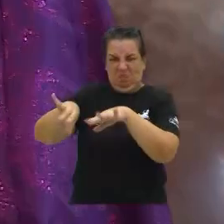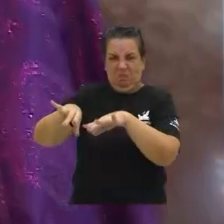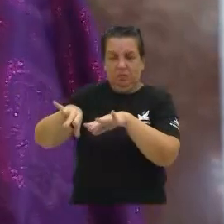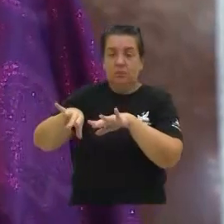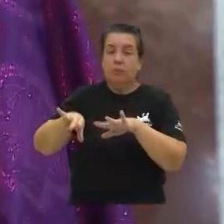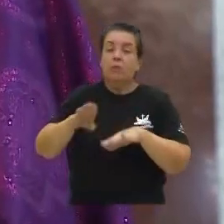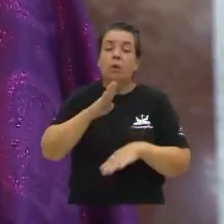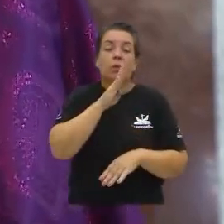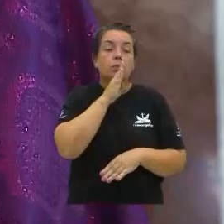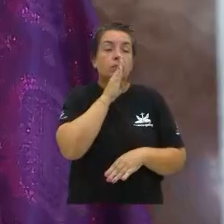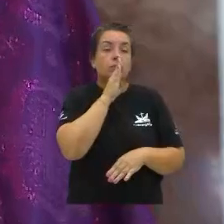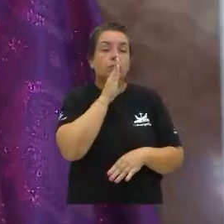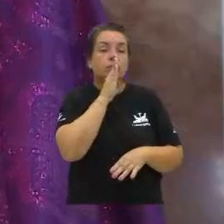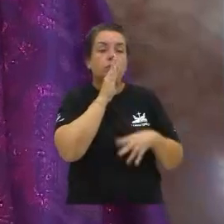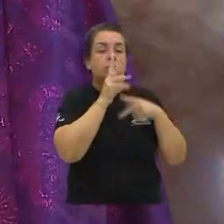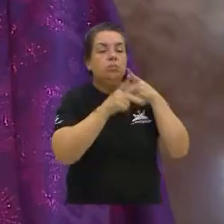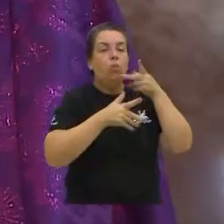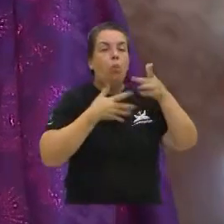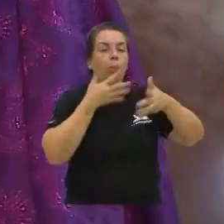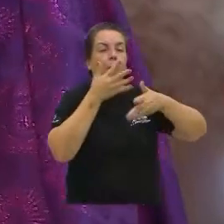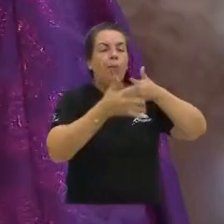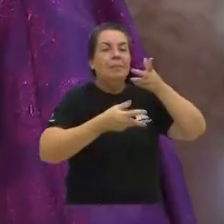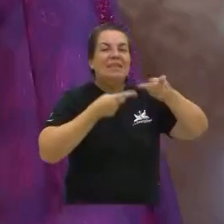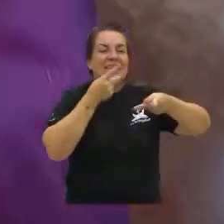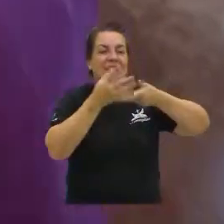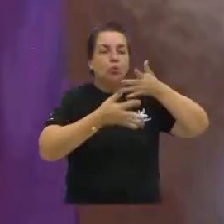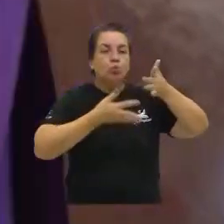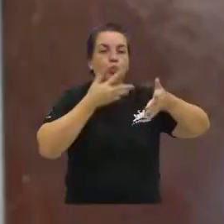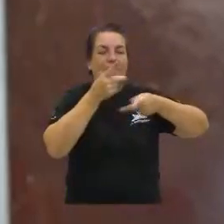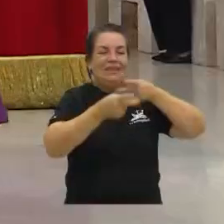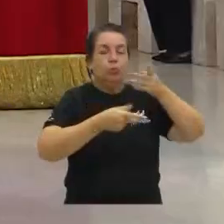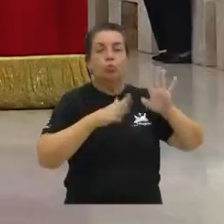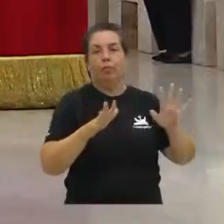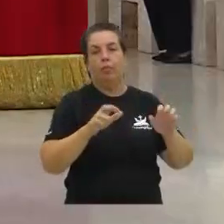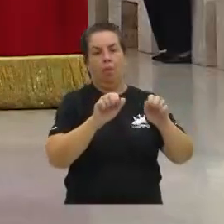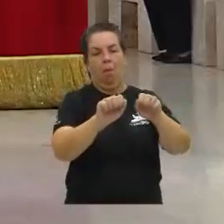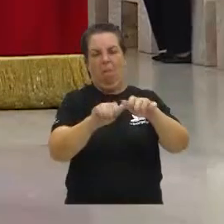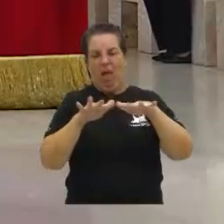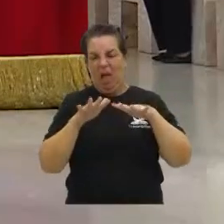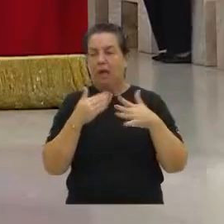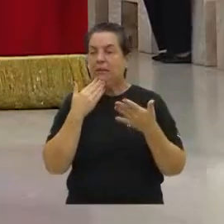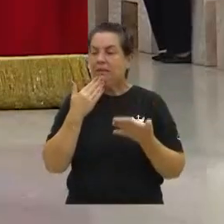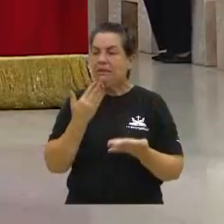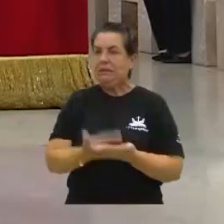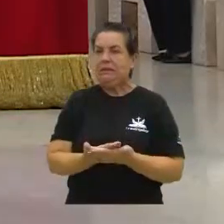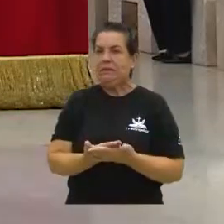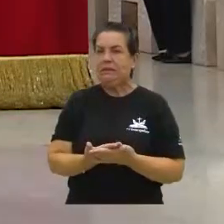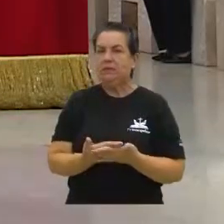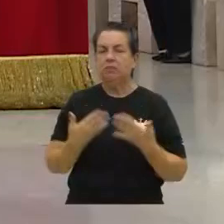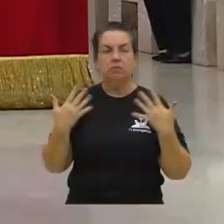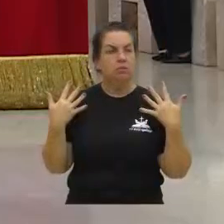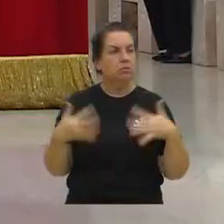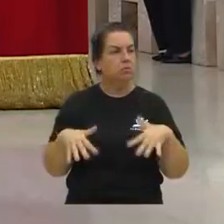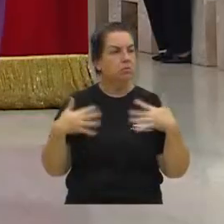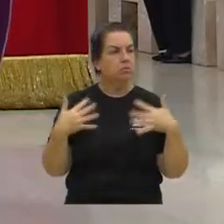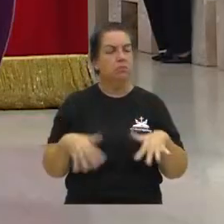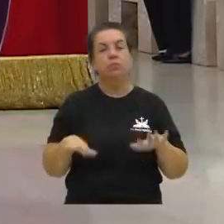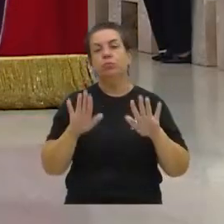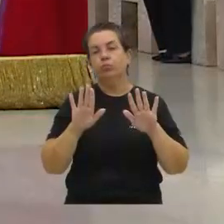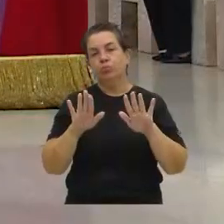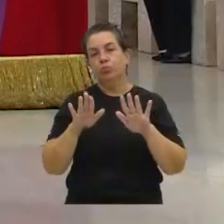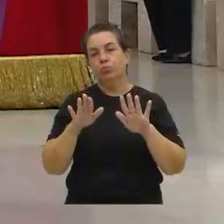o mudo, ele começou a falar. As multidões ficaram admiradas. Sim,